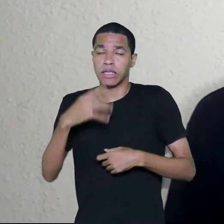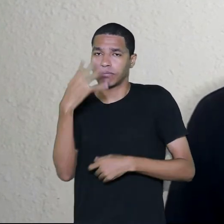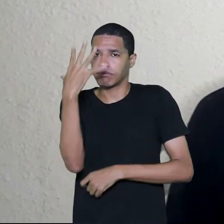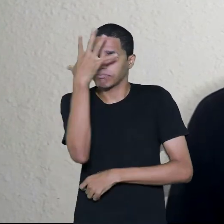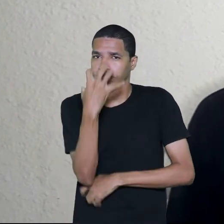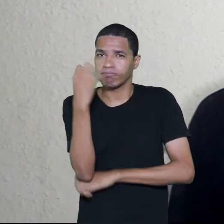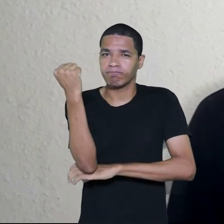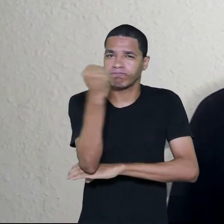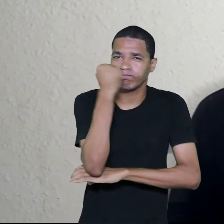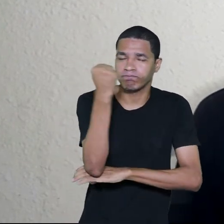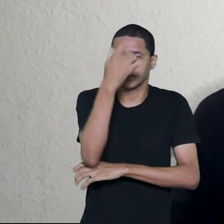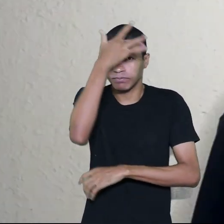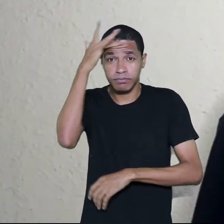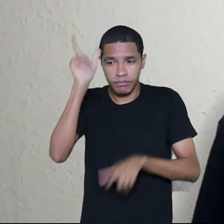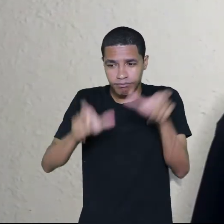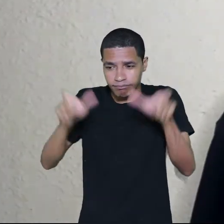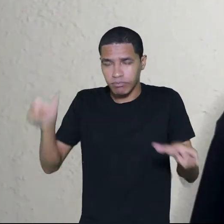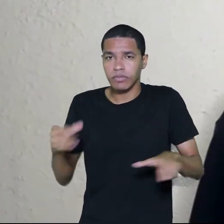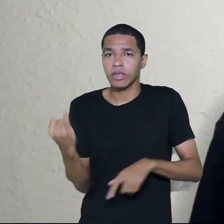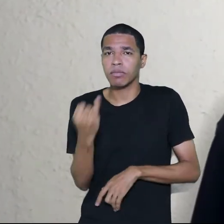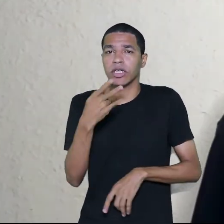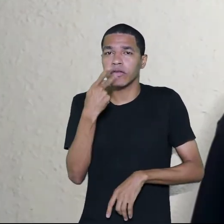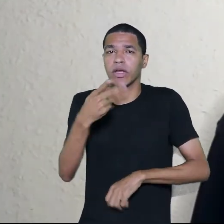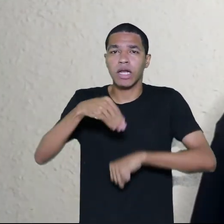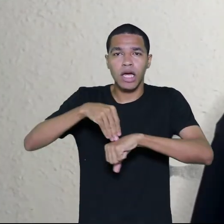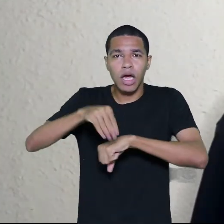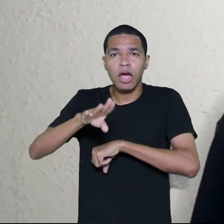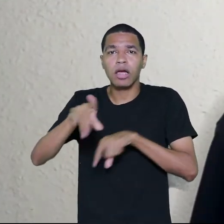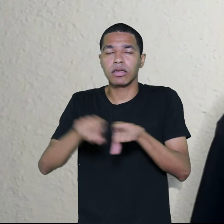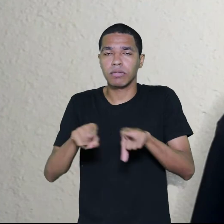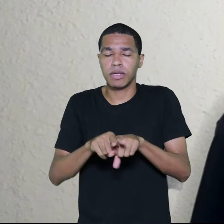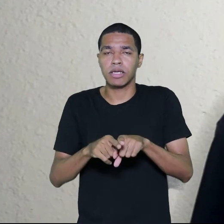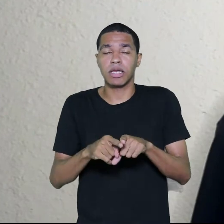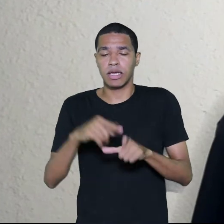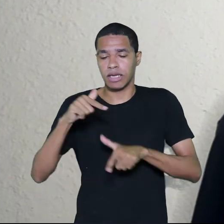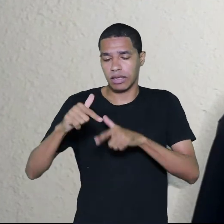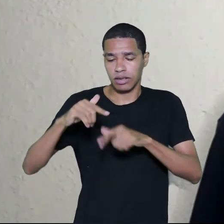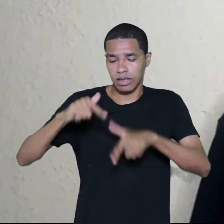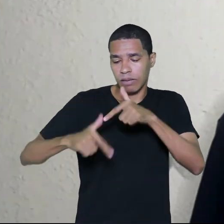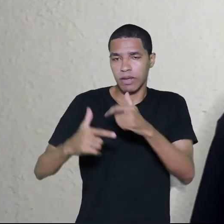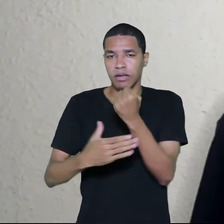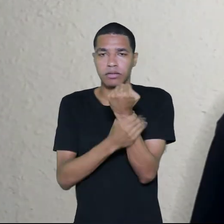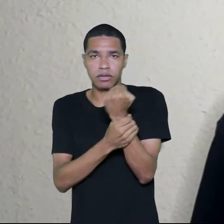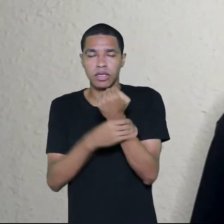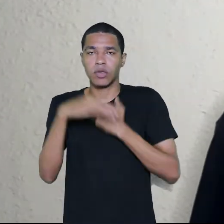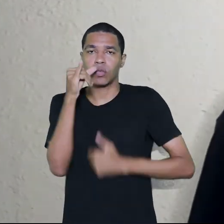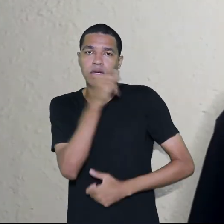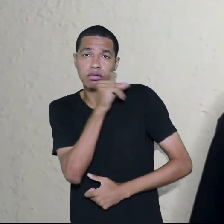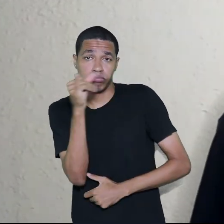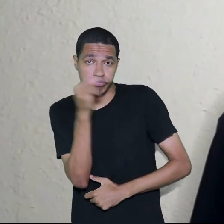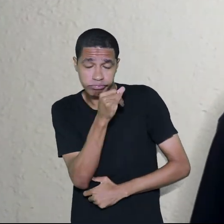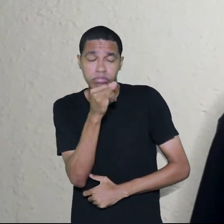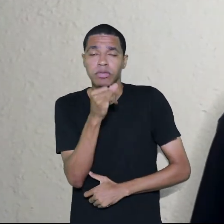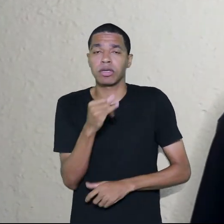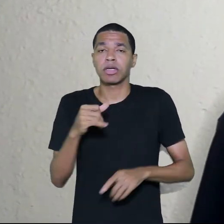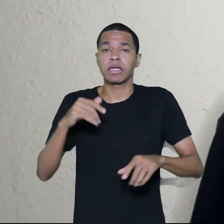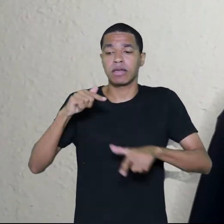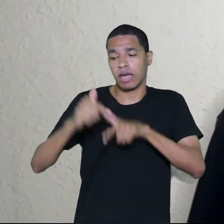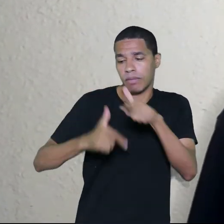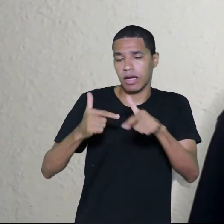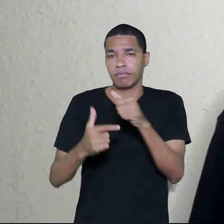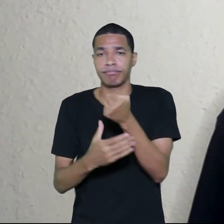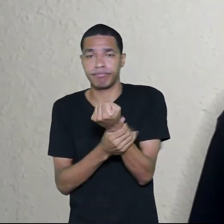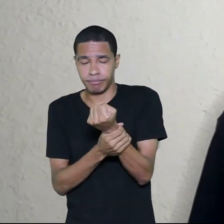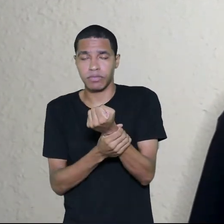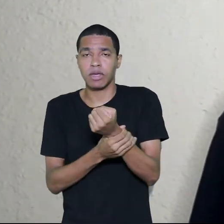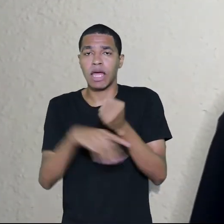causar graves danos às pessoas. É importante também falarmos sobre a segurança do trabalho com a eletricidade. A segurança do trabalho